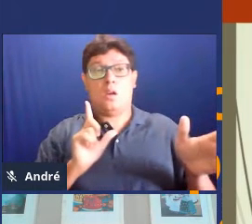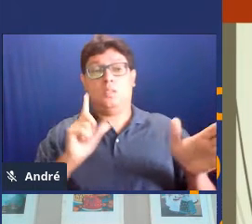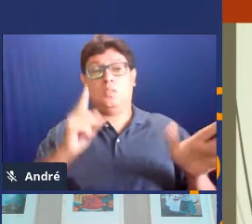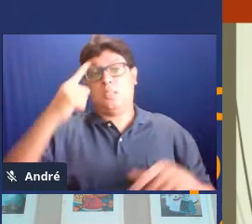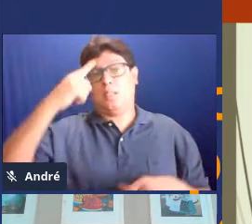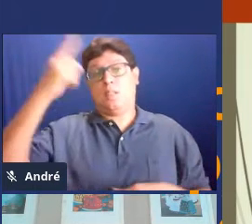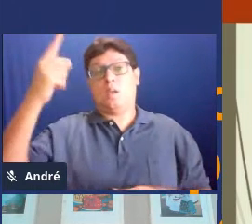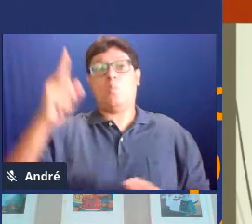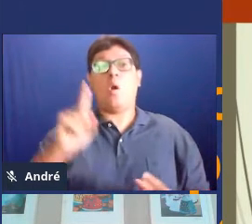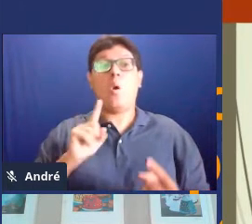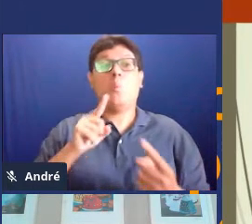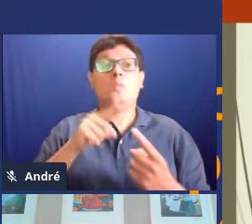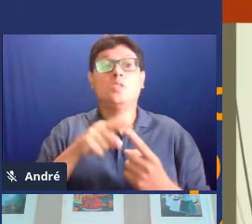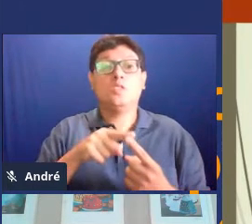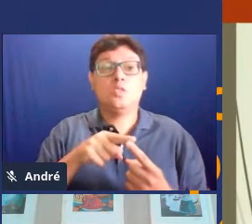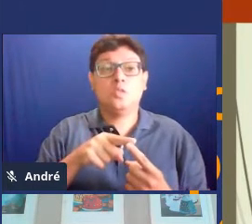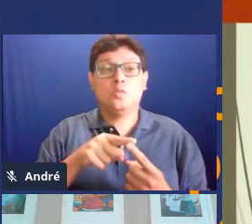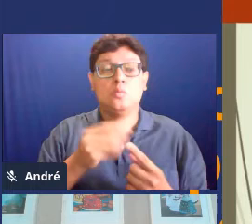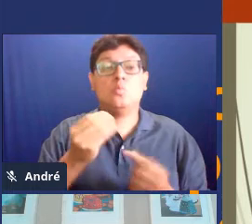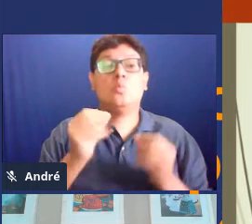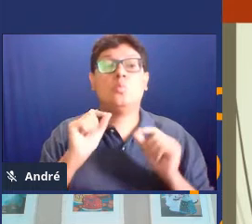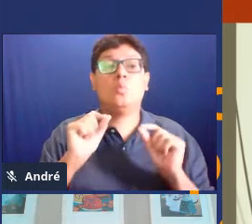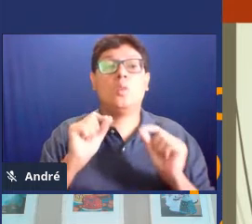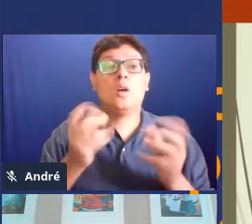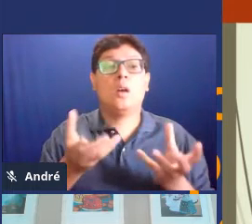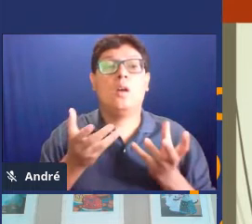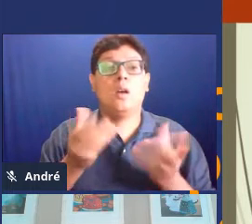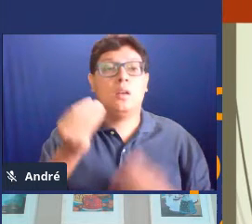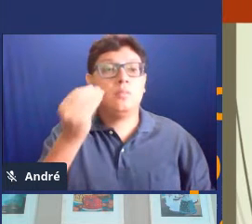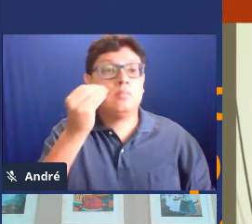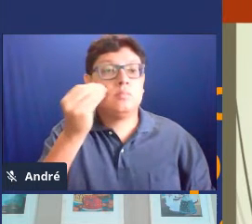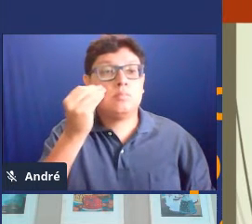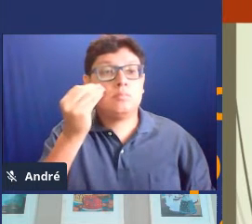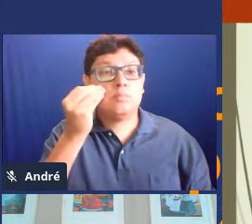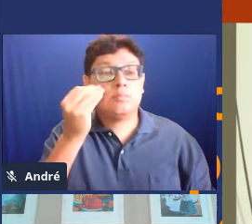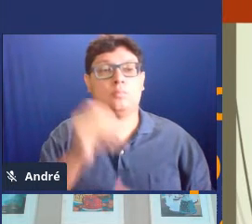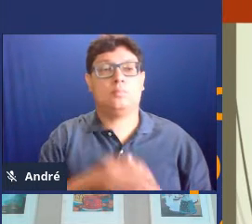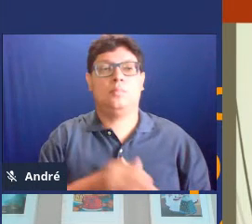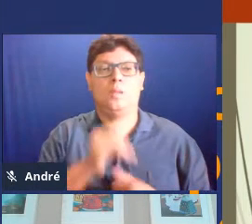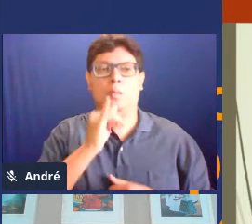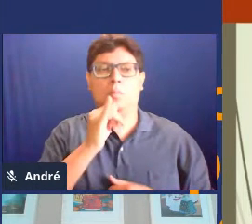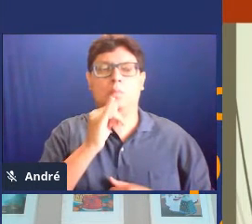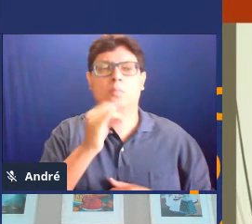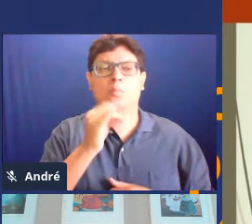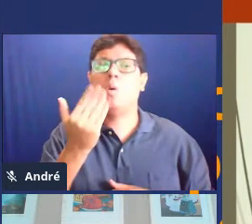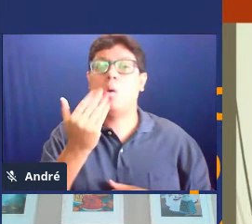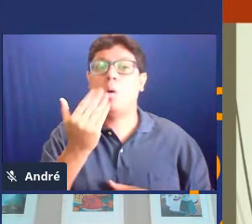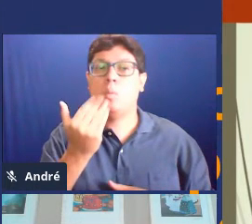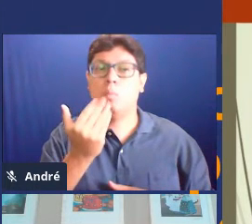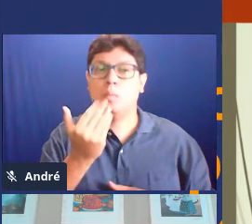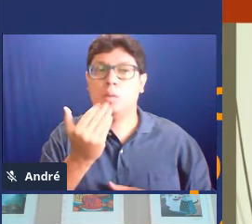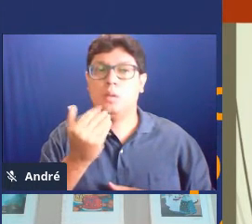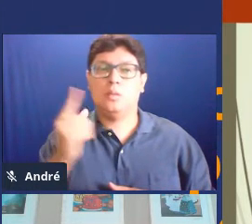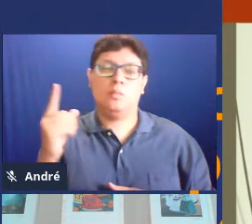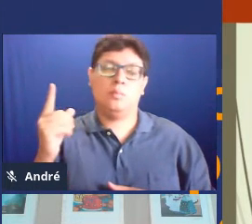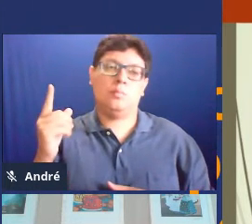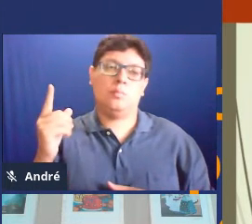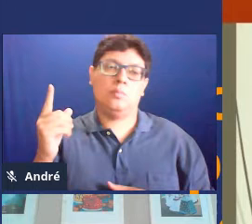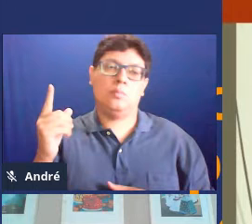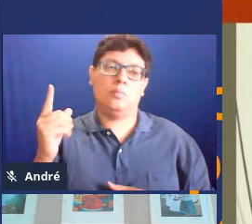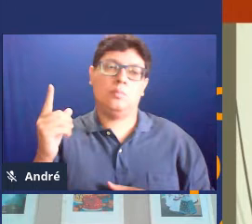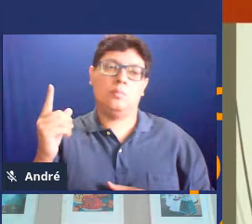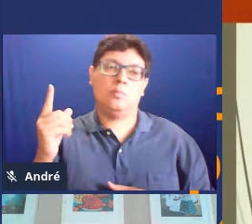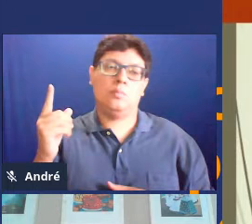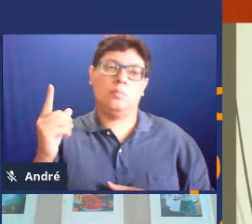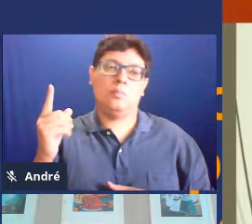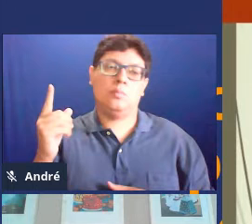coloração do peixe ornamental? Eu quero criar camarões numa ilha de Breves, distante, onde não chega a água do mar, e